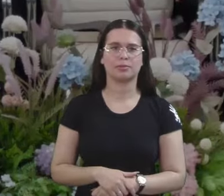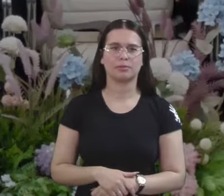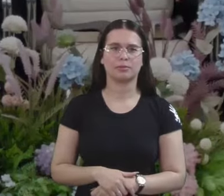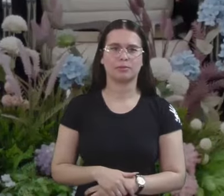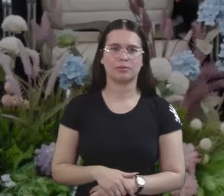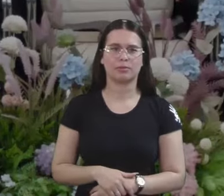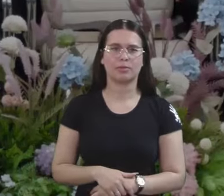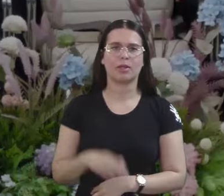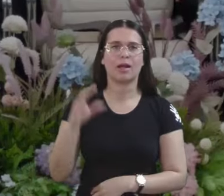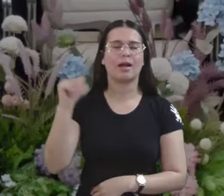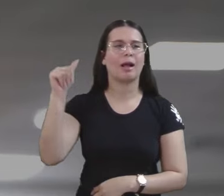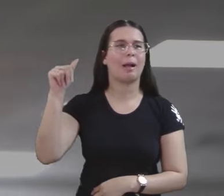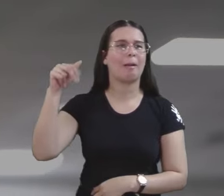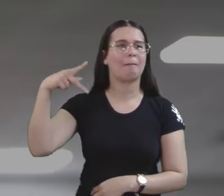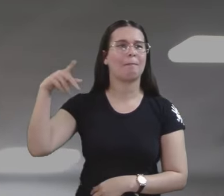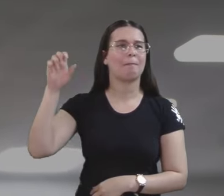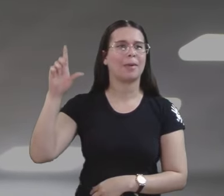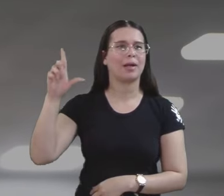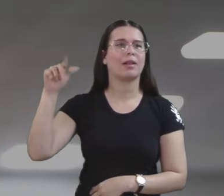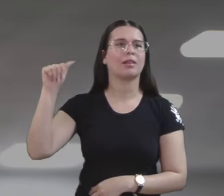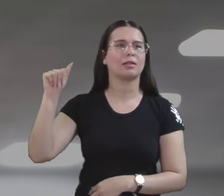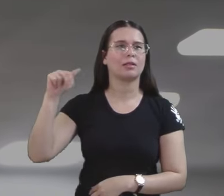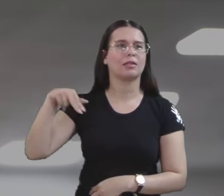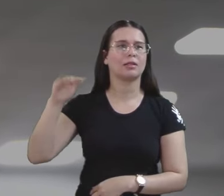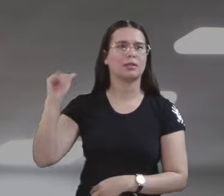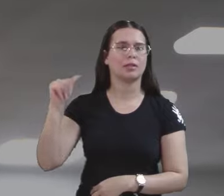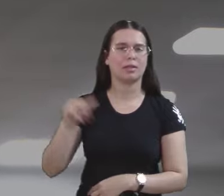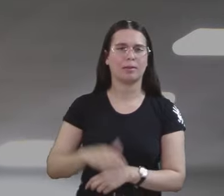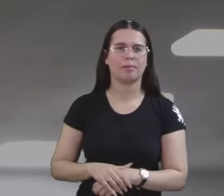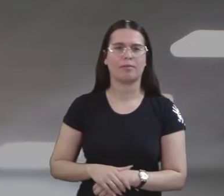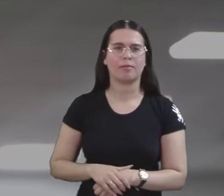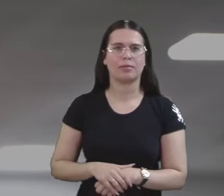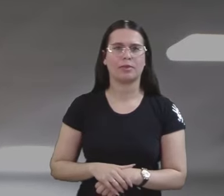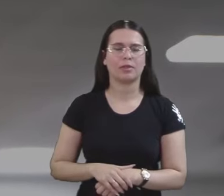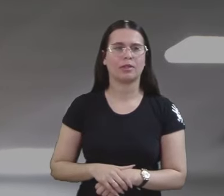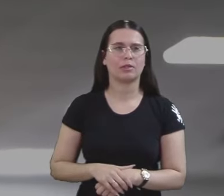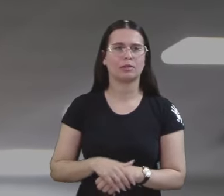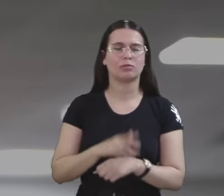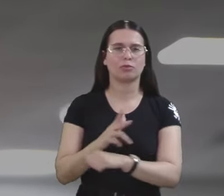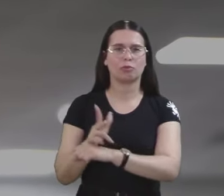capelania. Capelania. Cadê a chamada de capelania?